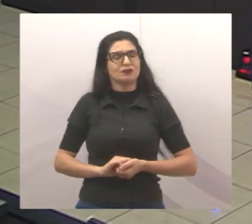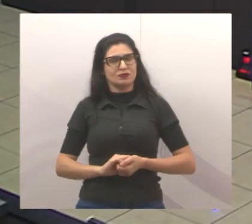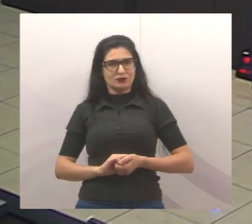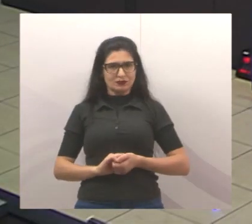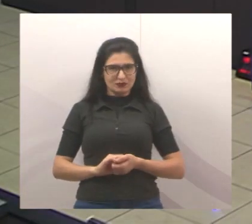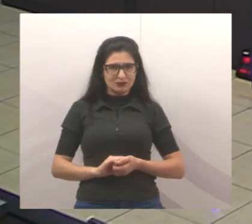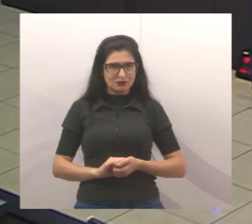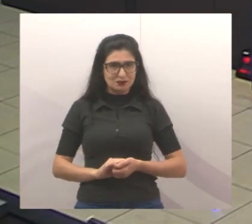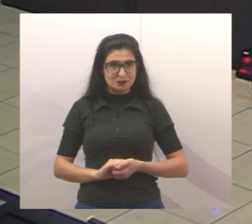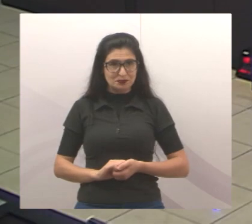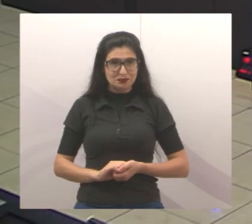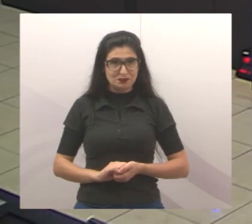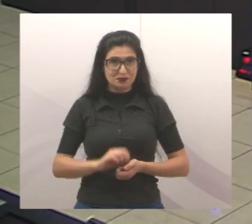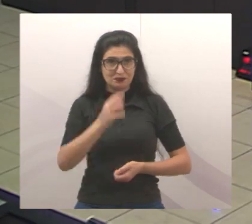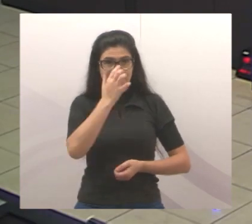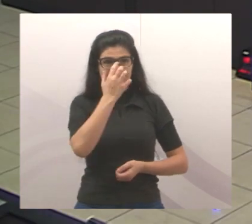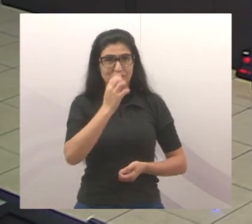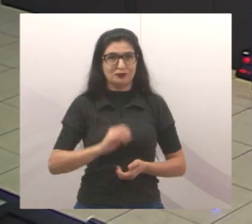Pela ordem,